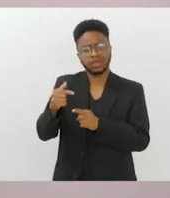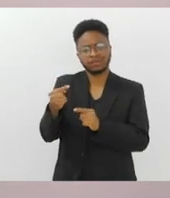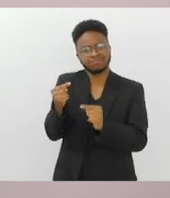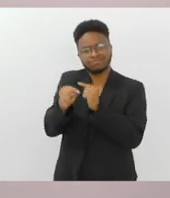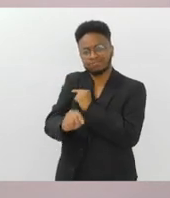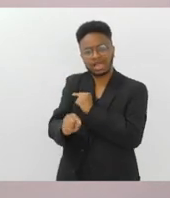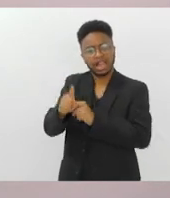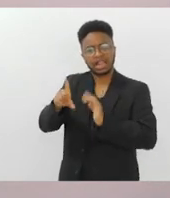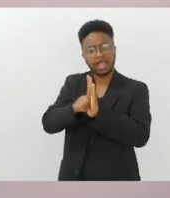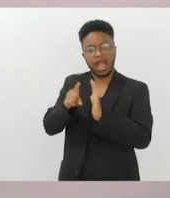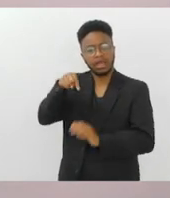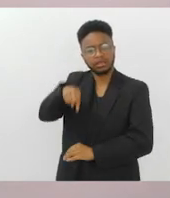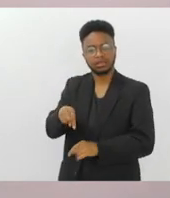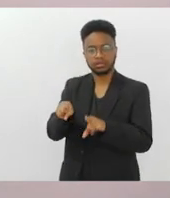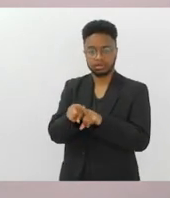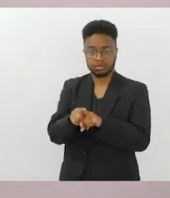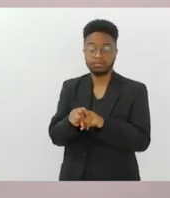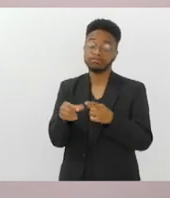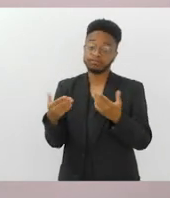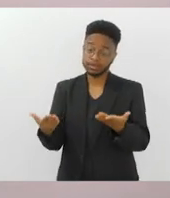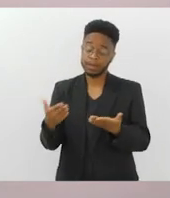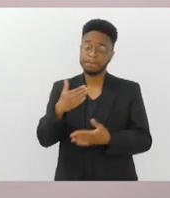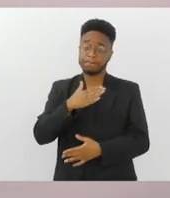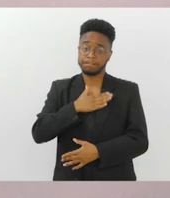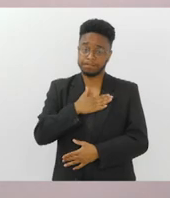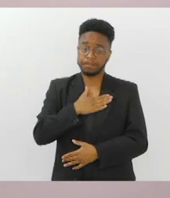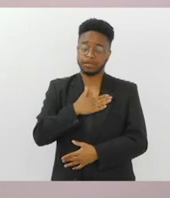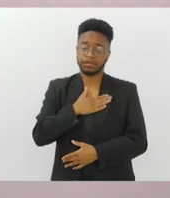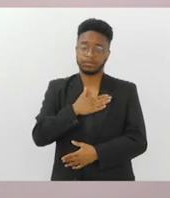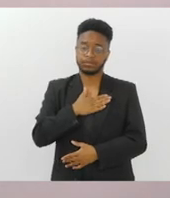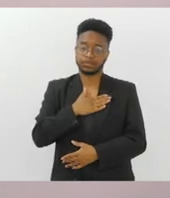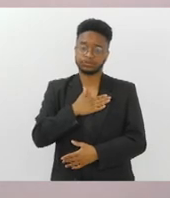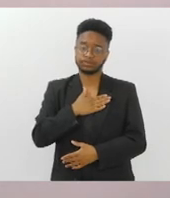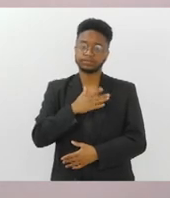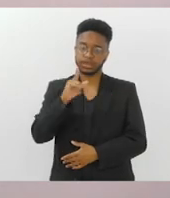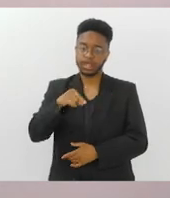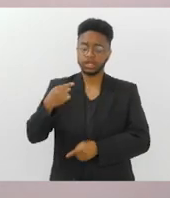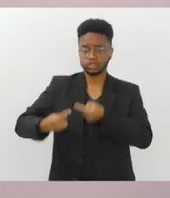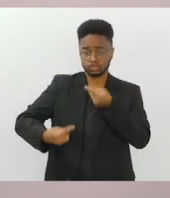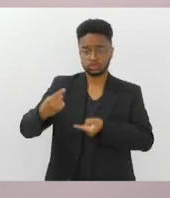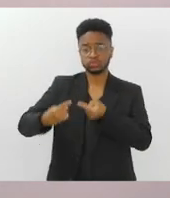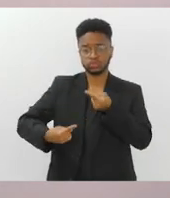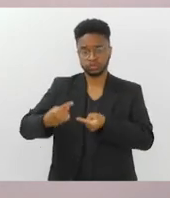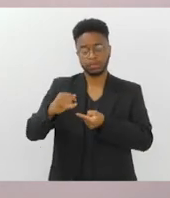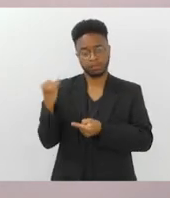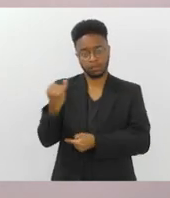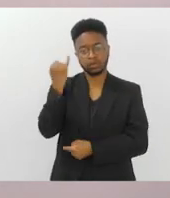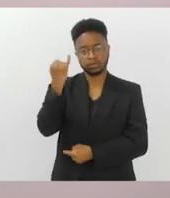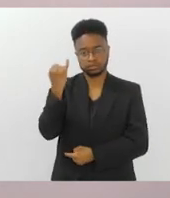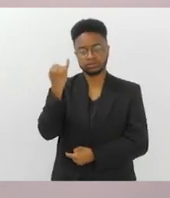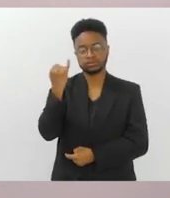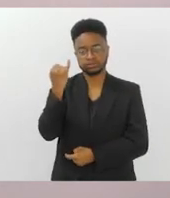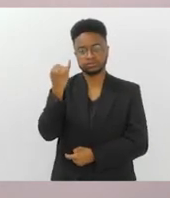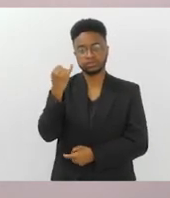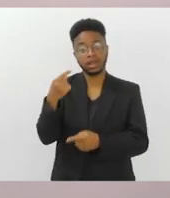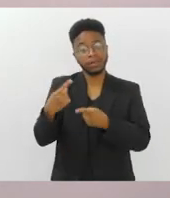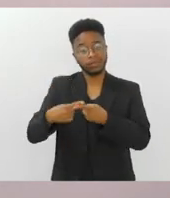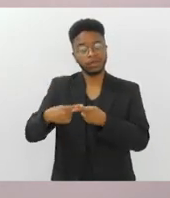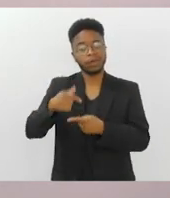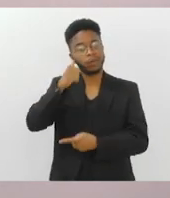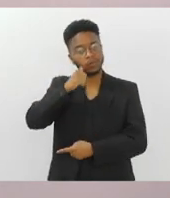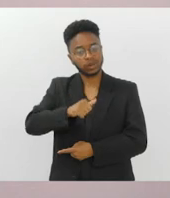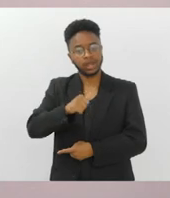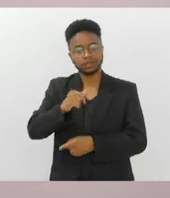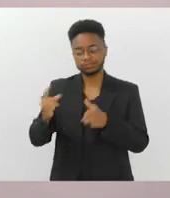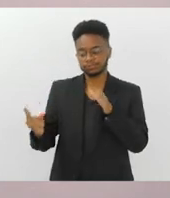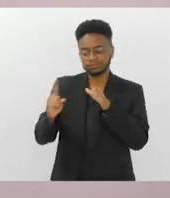né? Então, para mim, era um debate, e é um debate importante, que as mulheres também na